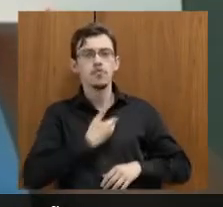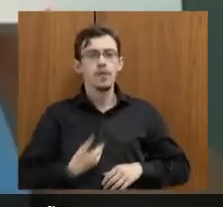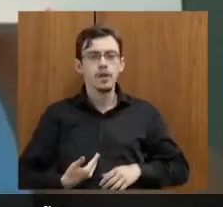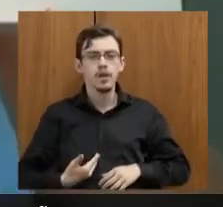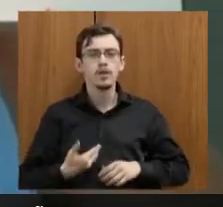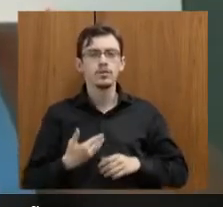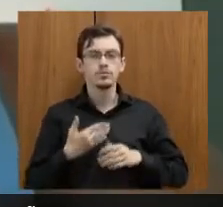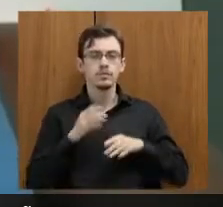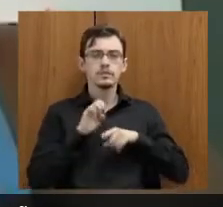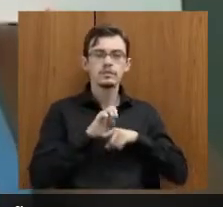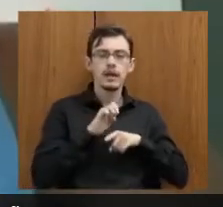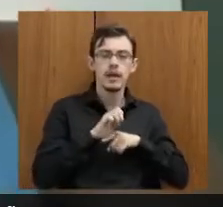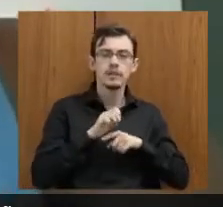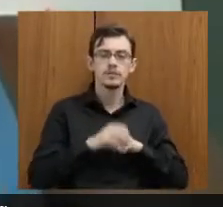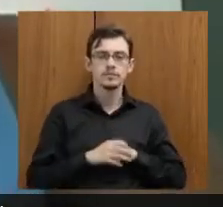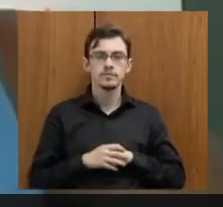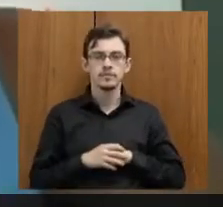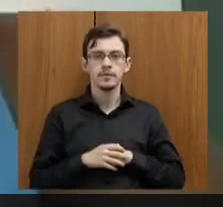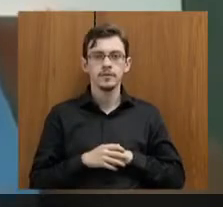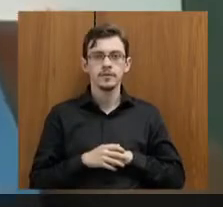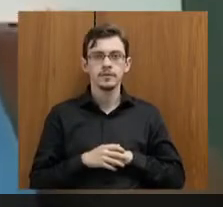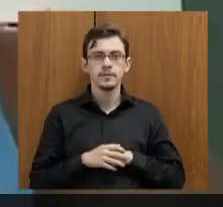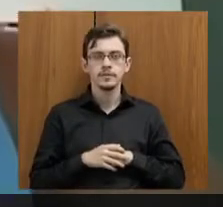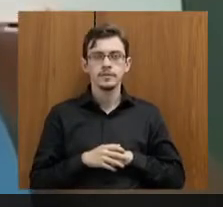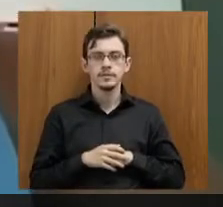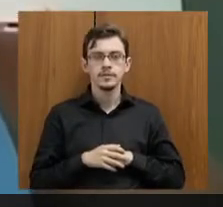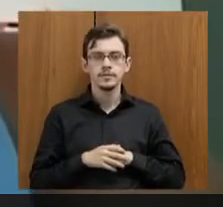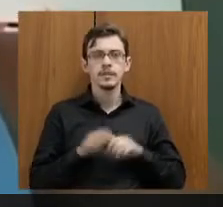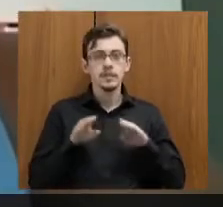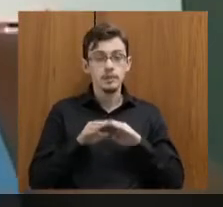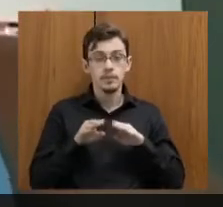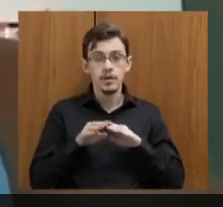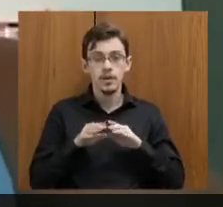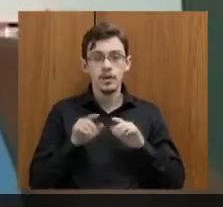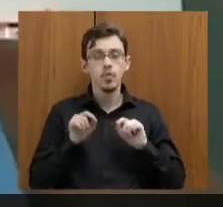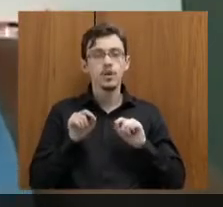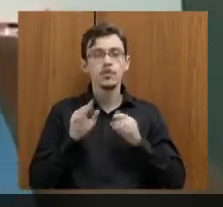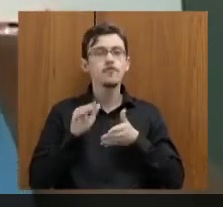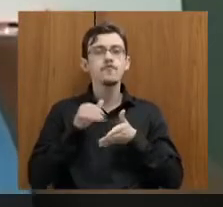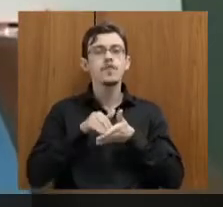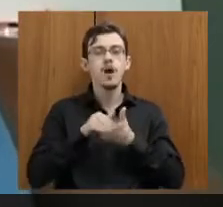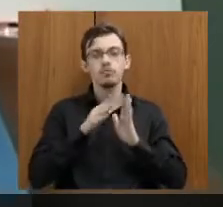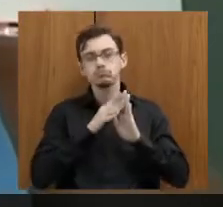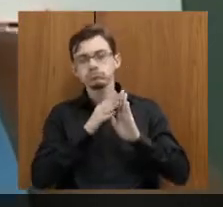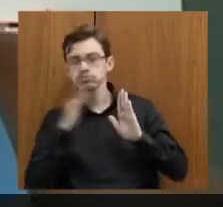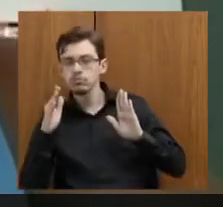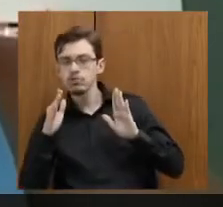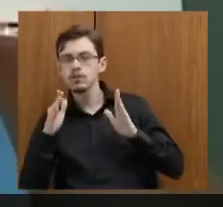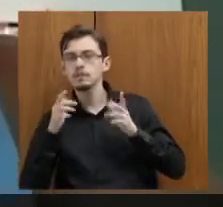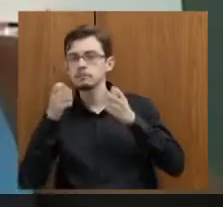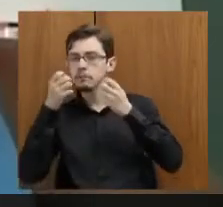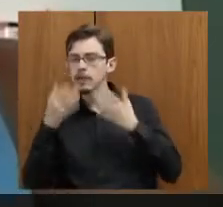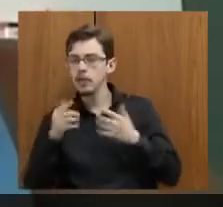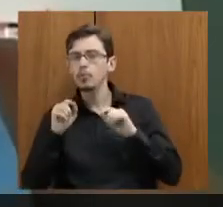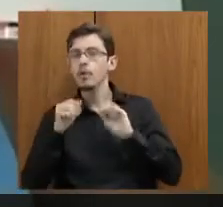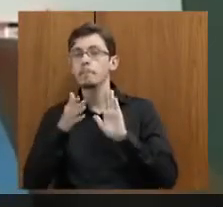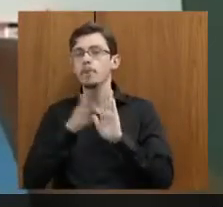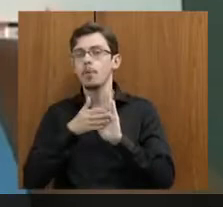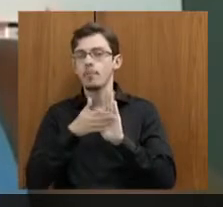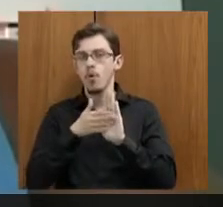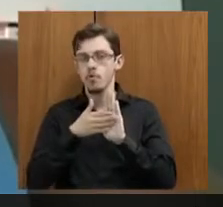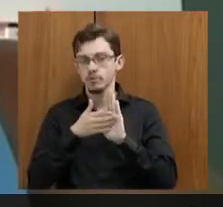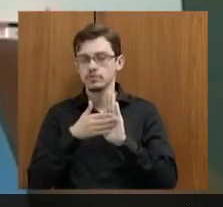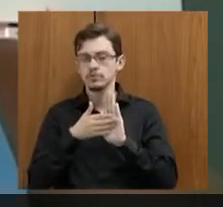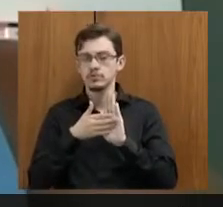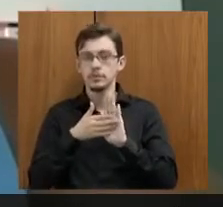performance e também gostaria de trazer o final uma proposta também já que nós estamos